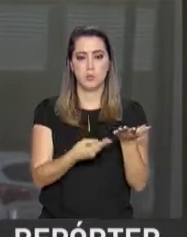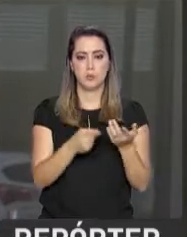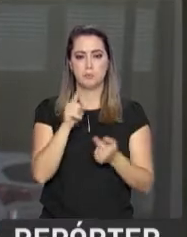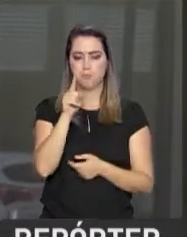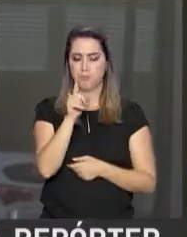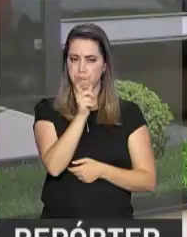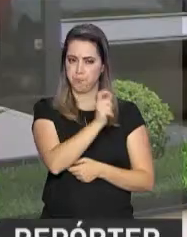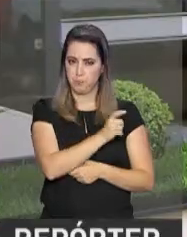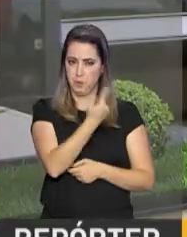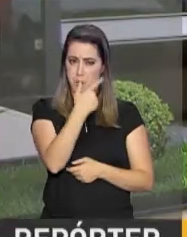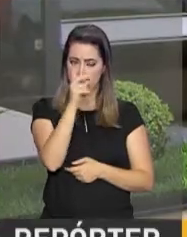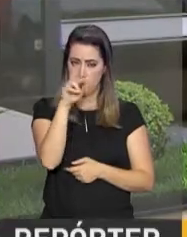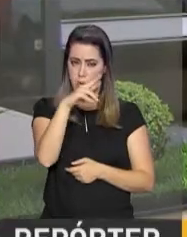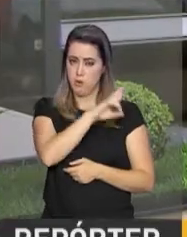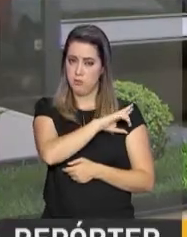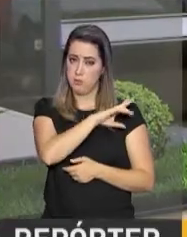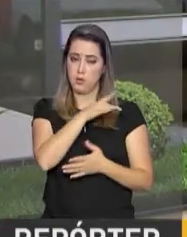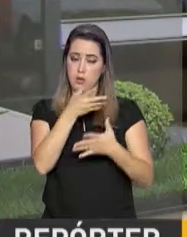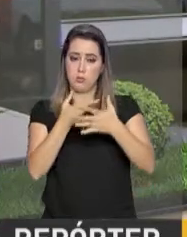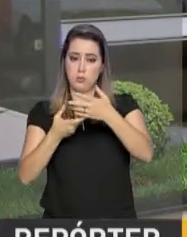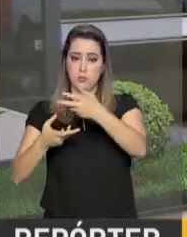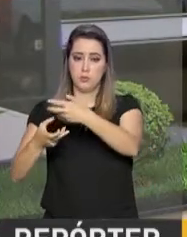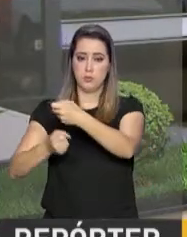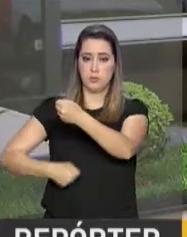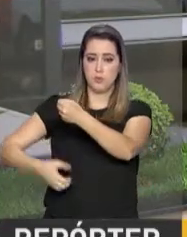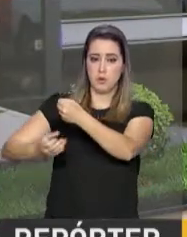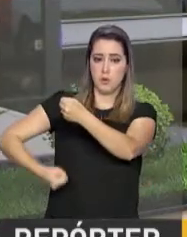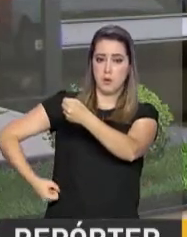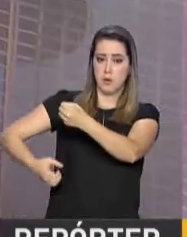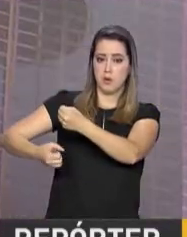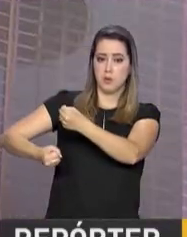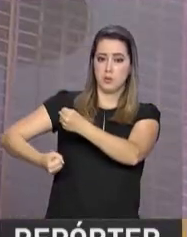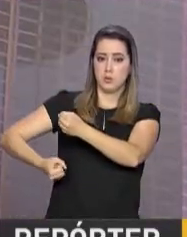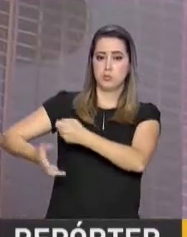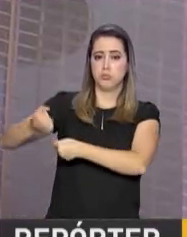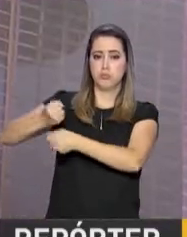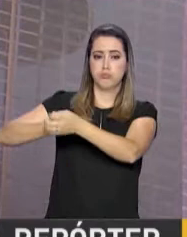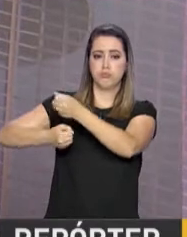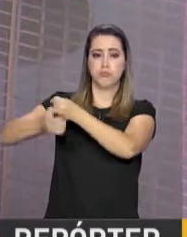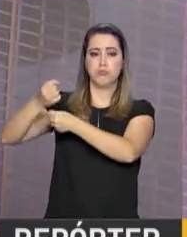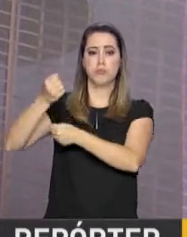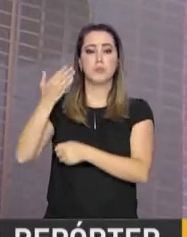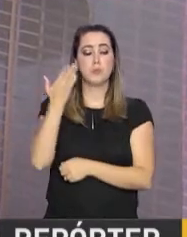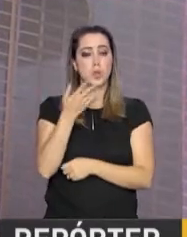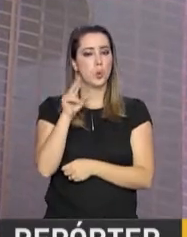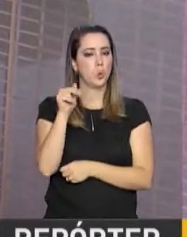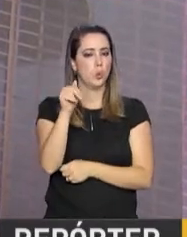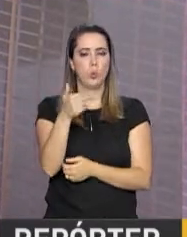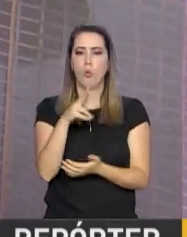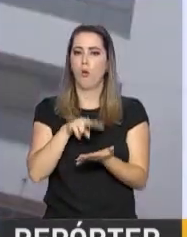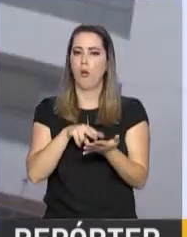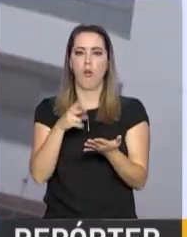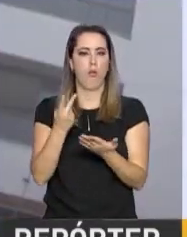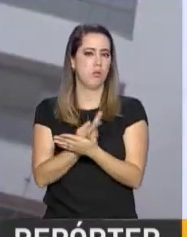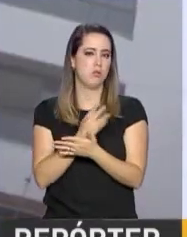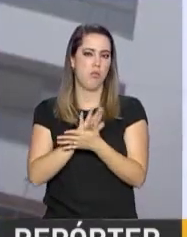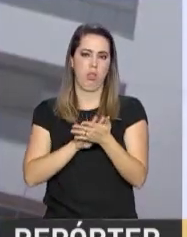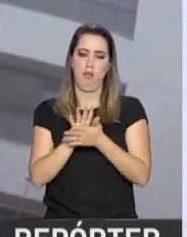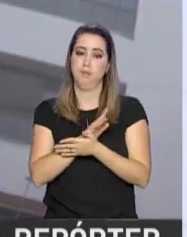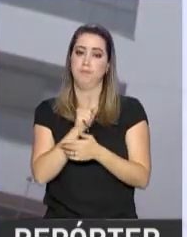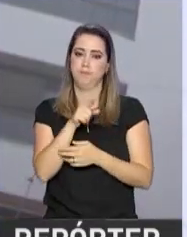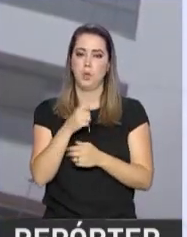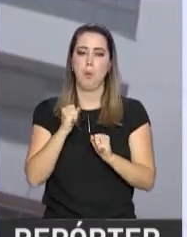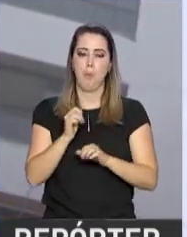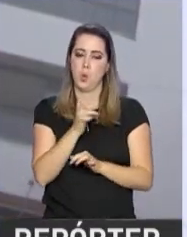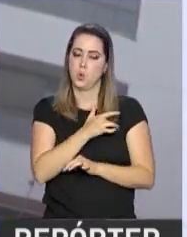industrial já está nessa atividade há seis anos e nunca sofreu nenhum acidente ele garante que pode driblar